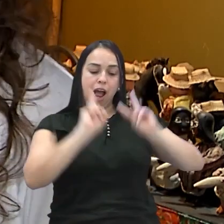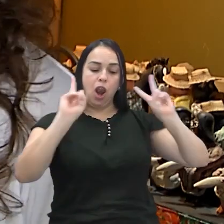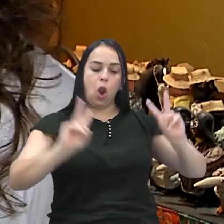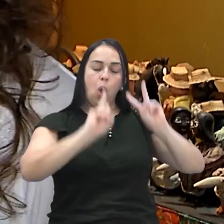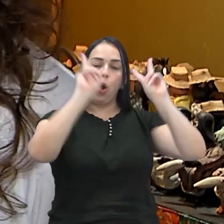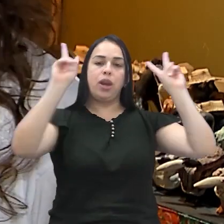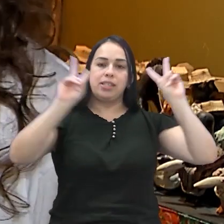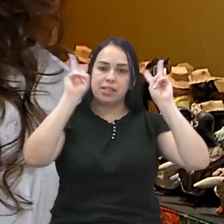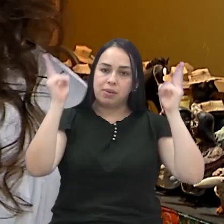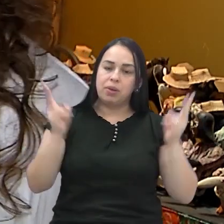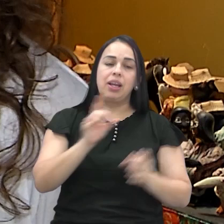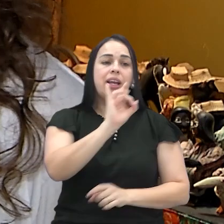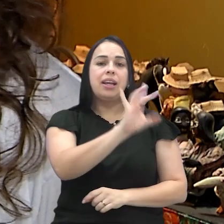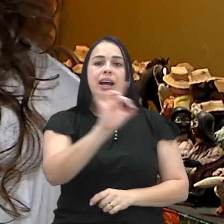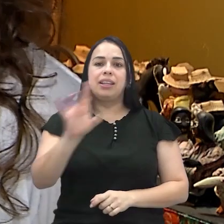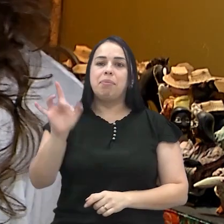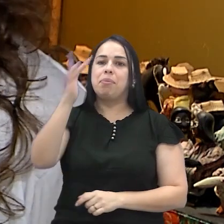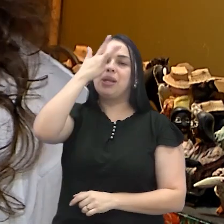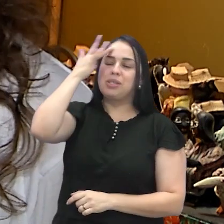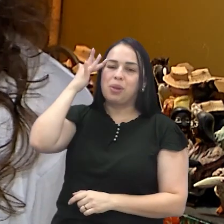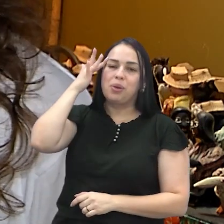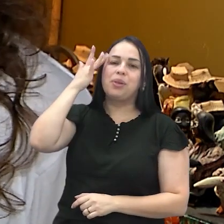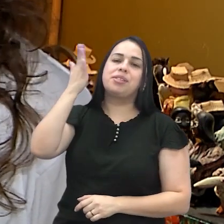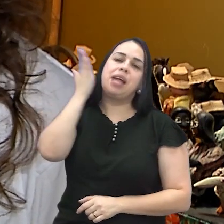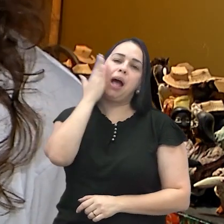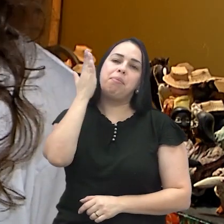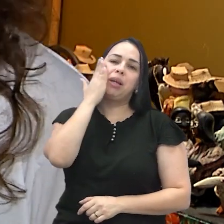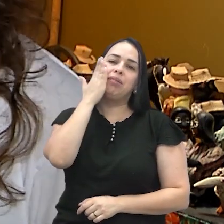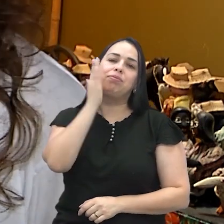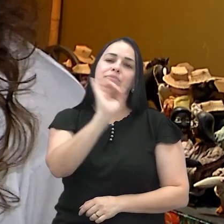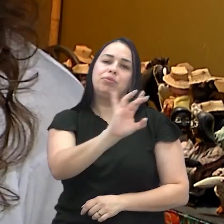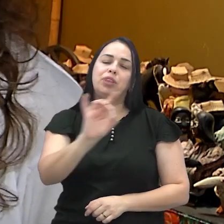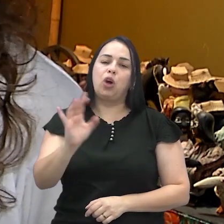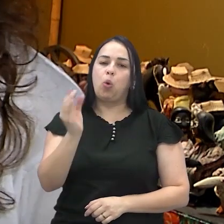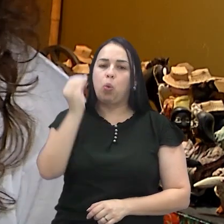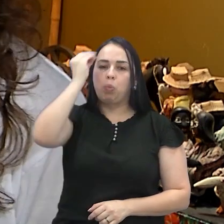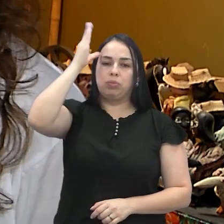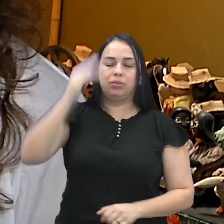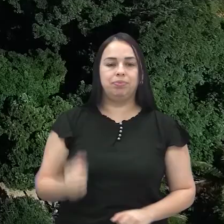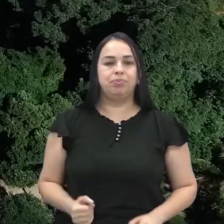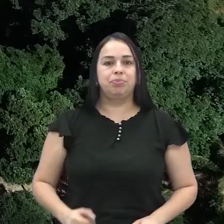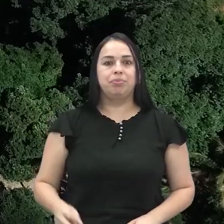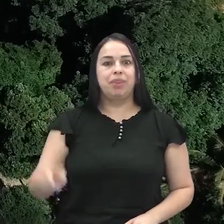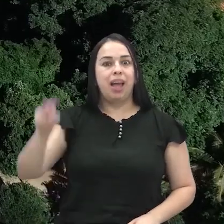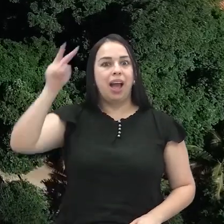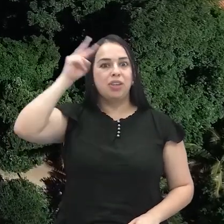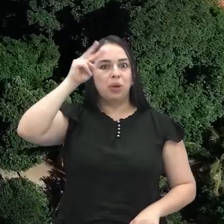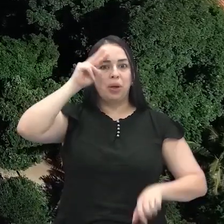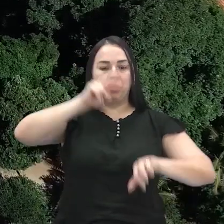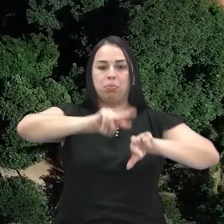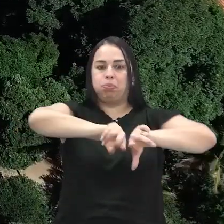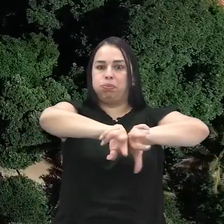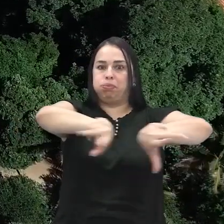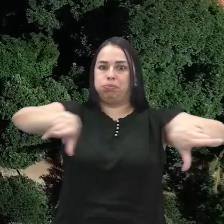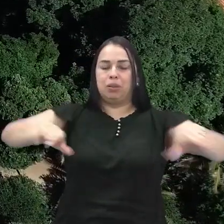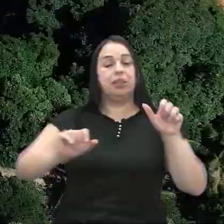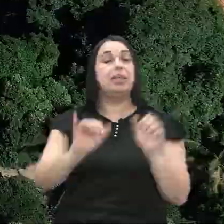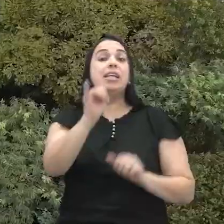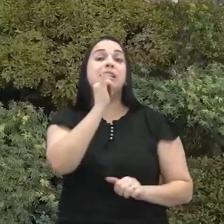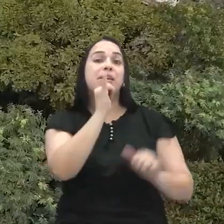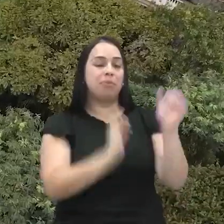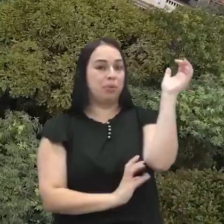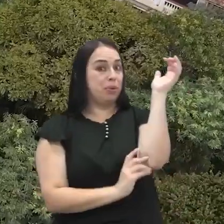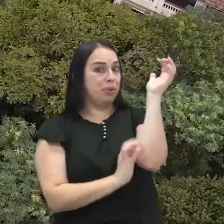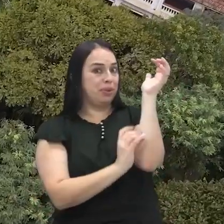e valorização do seu saber, né, cada um como mestre dos seus próprios saberes, né. A história está espalhada por São